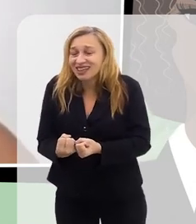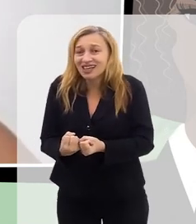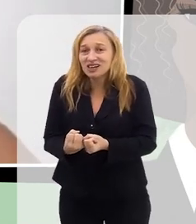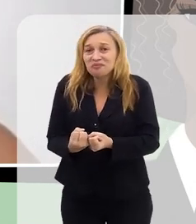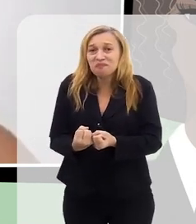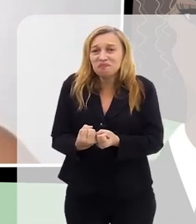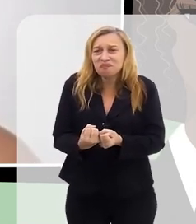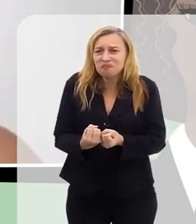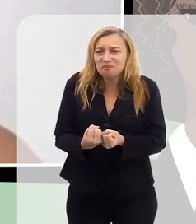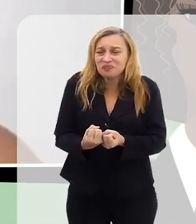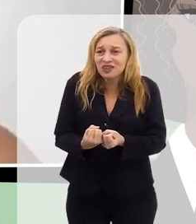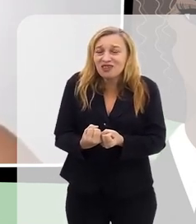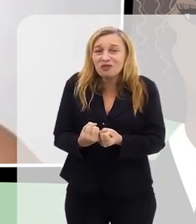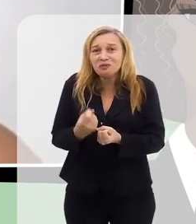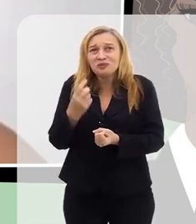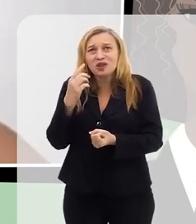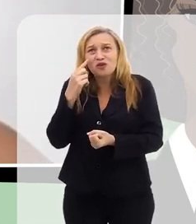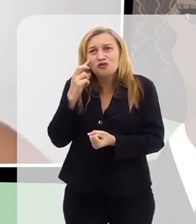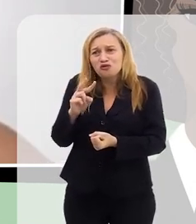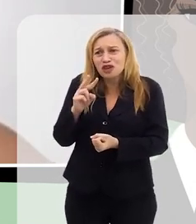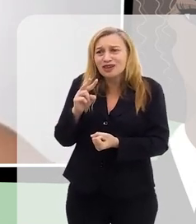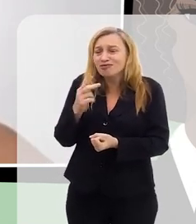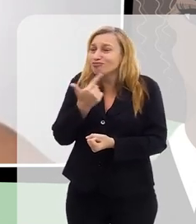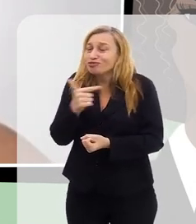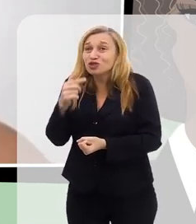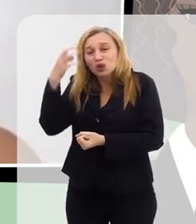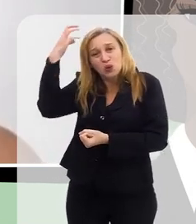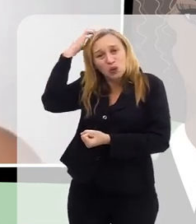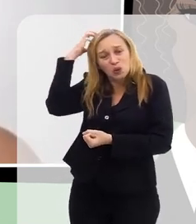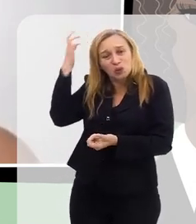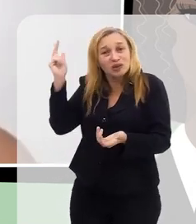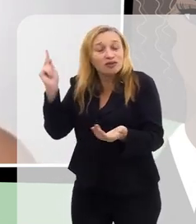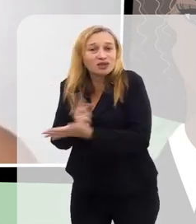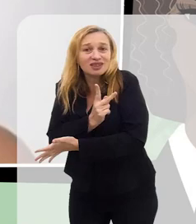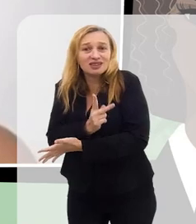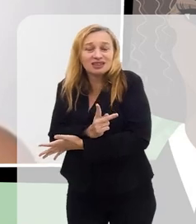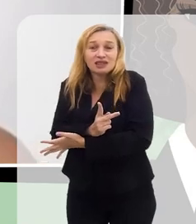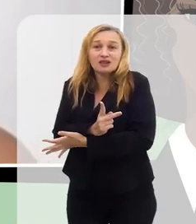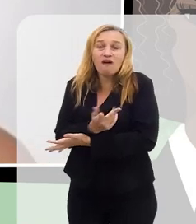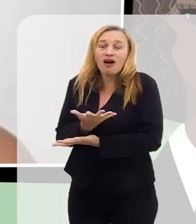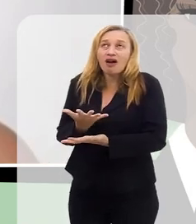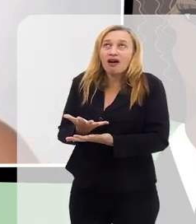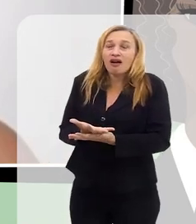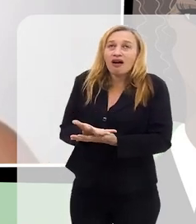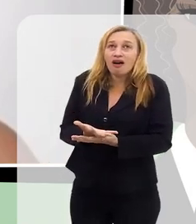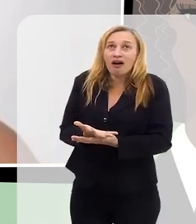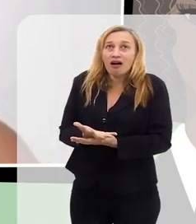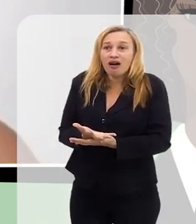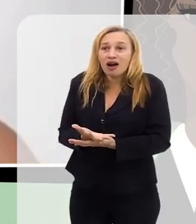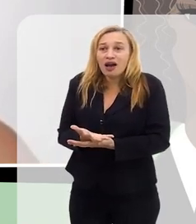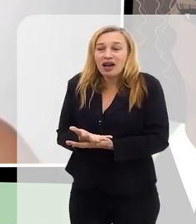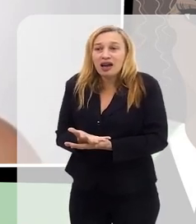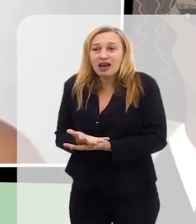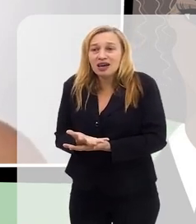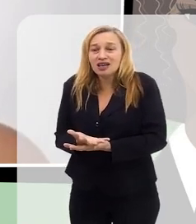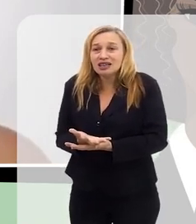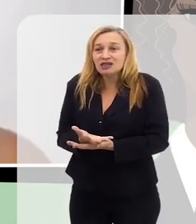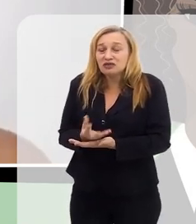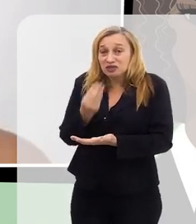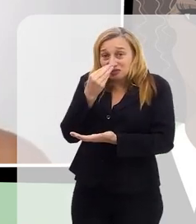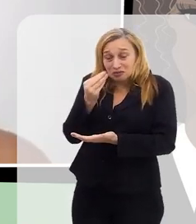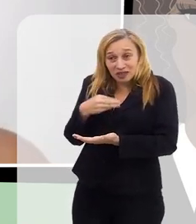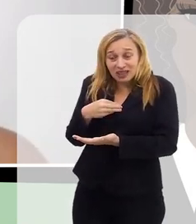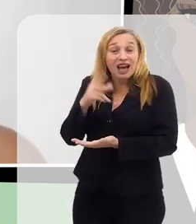acolhida. Ali eu descobri que eu não tinha culpa do que tinha acontecido, de que eu fui muito